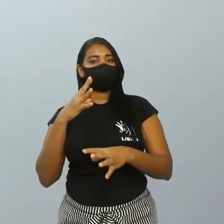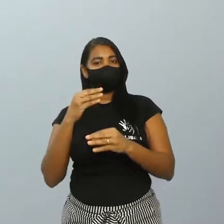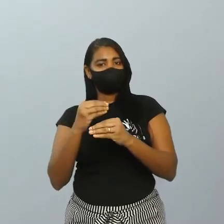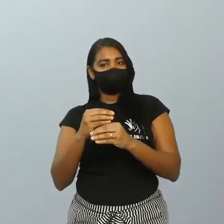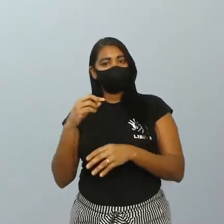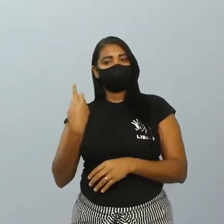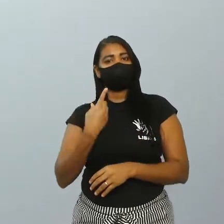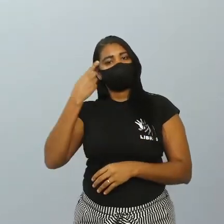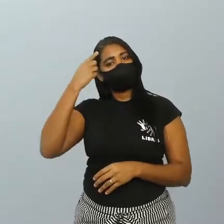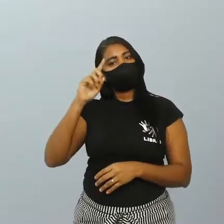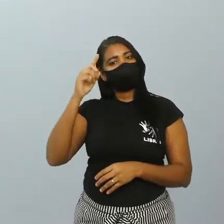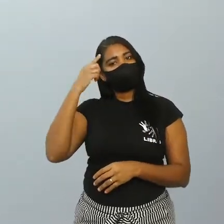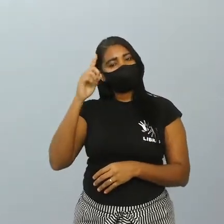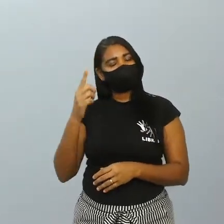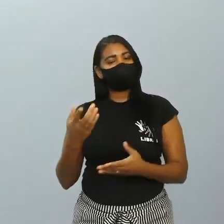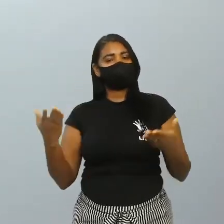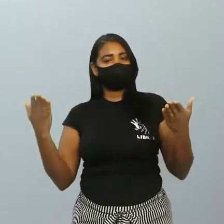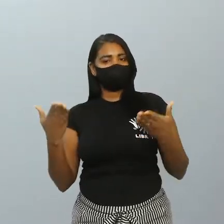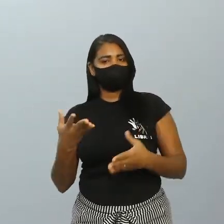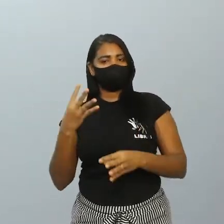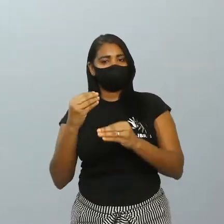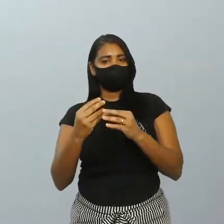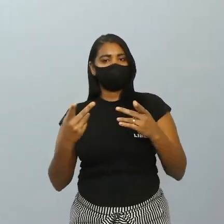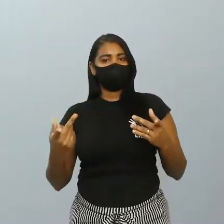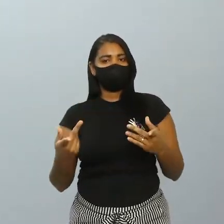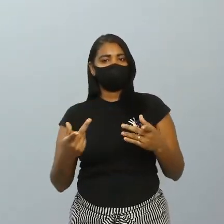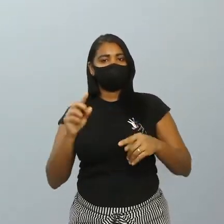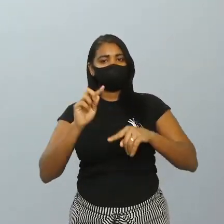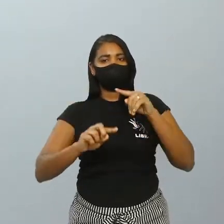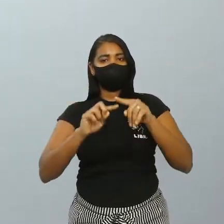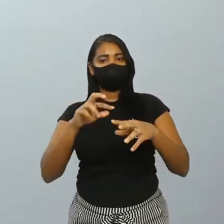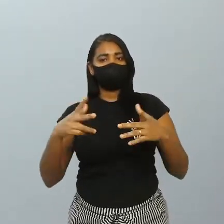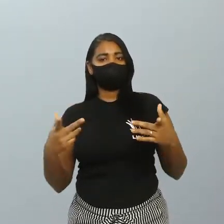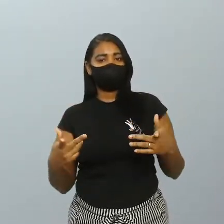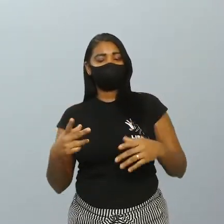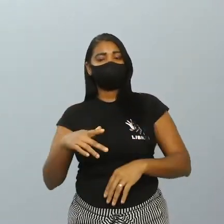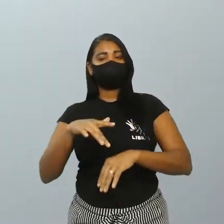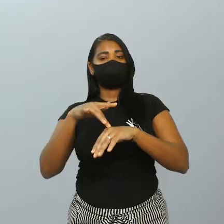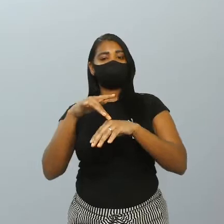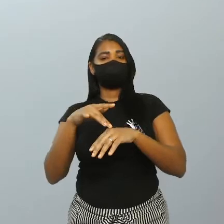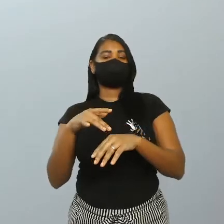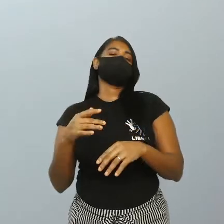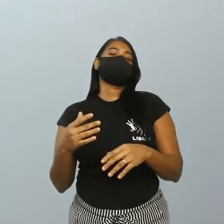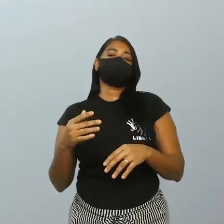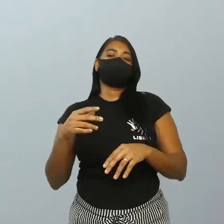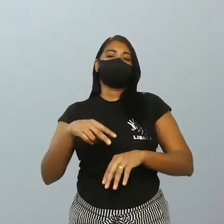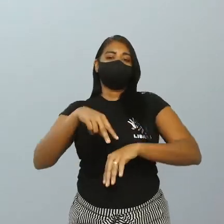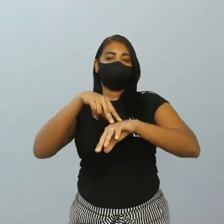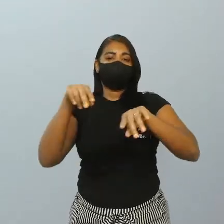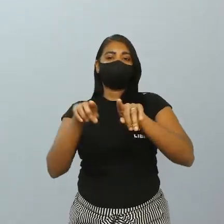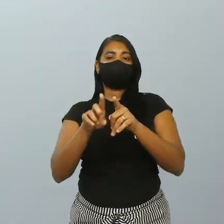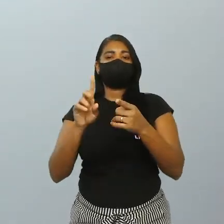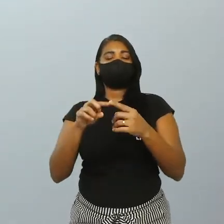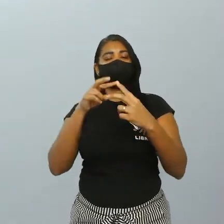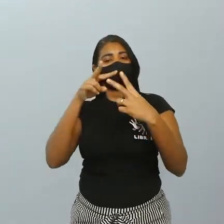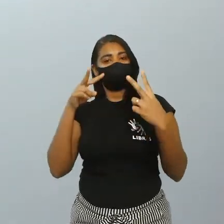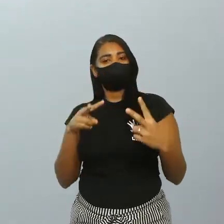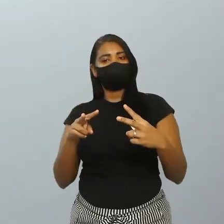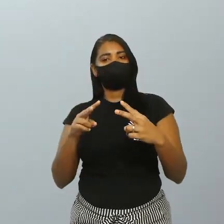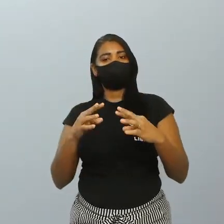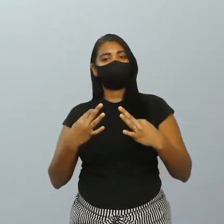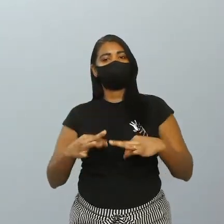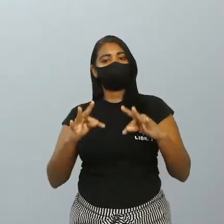nosso dia a dia e a gente voltar com algumas atividades presenciais, mas incorporar todos esses elementos, essas riquezas que a